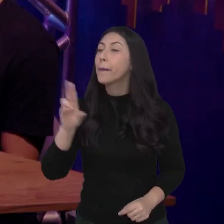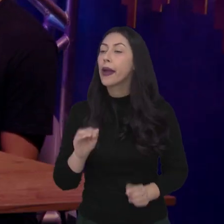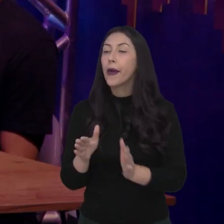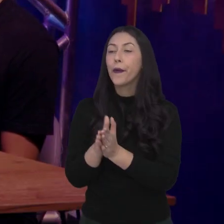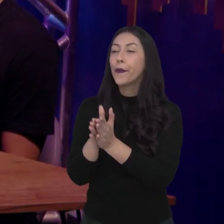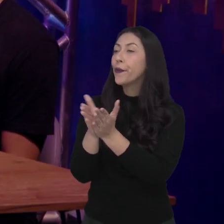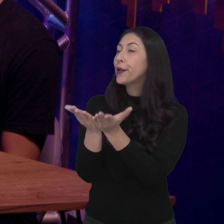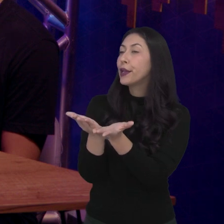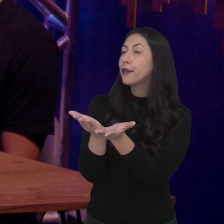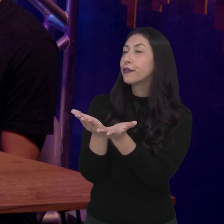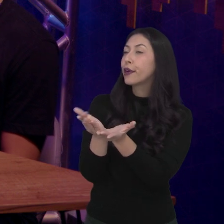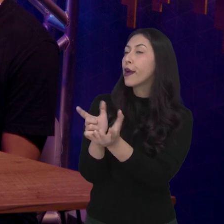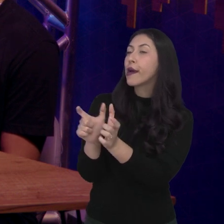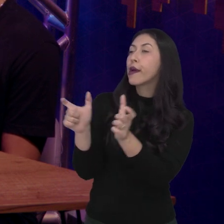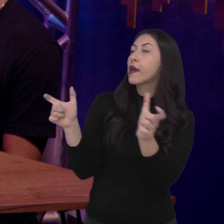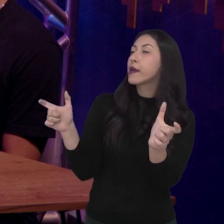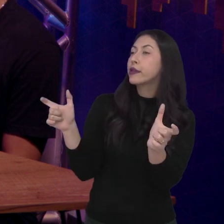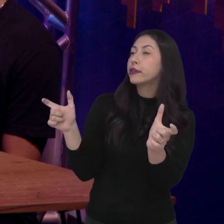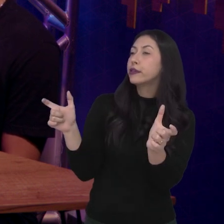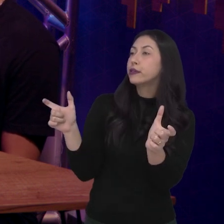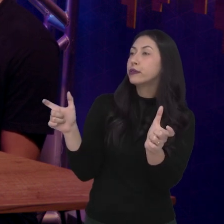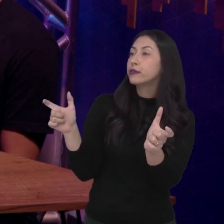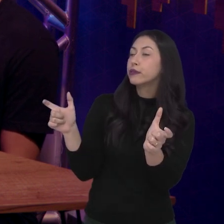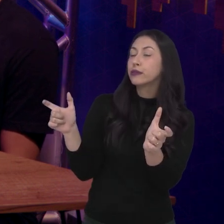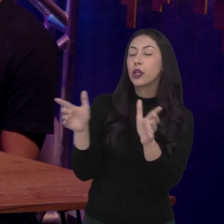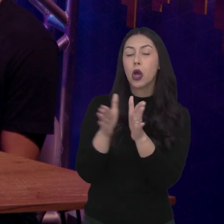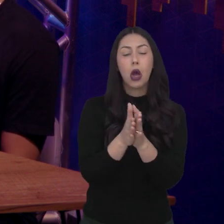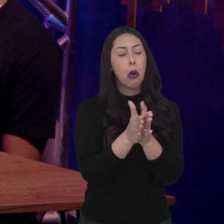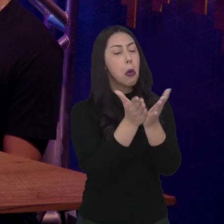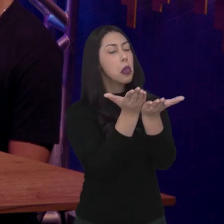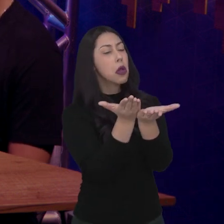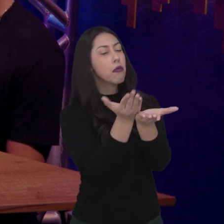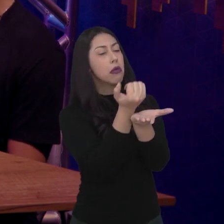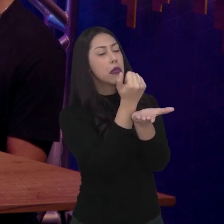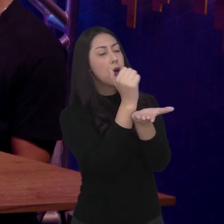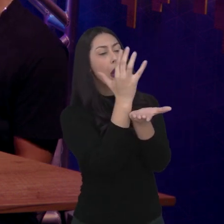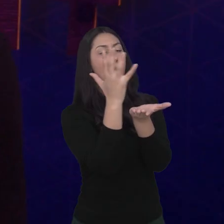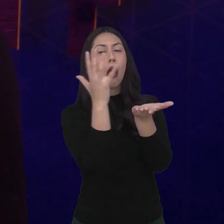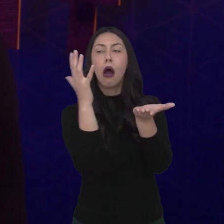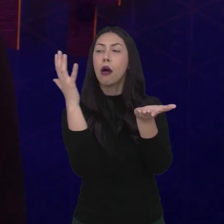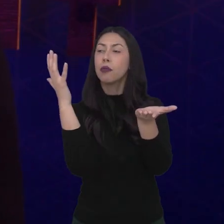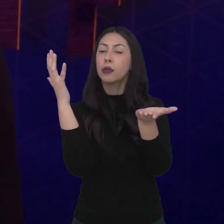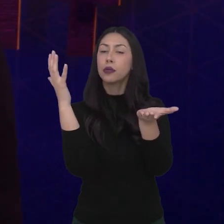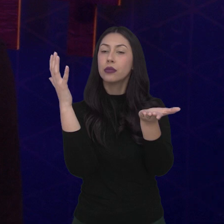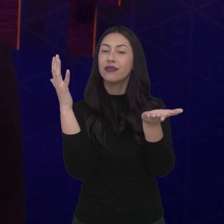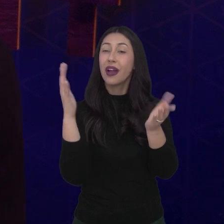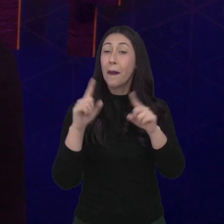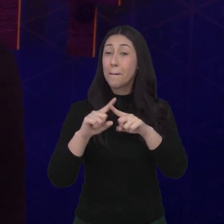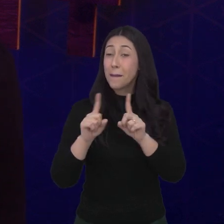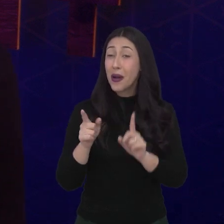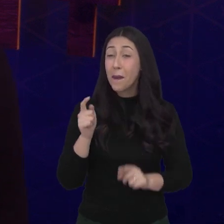o livro grande, o livro gigante e o livro no campo. E